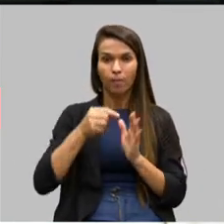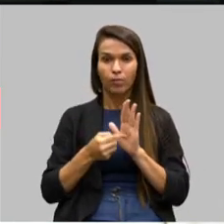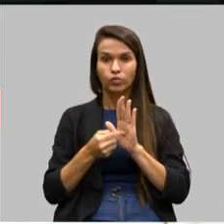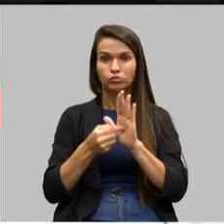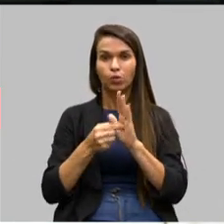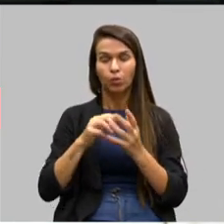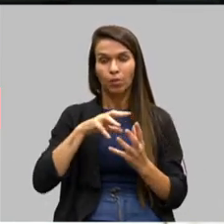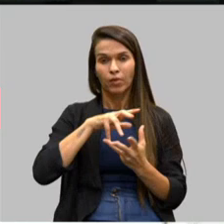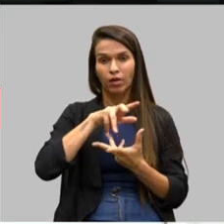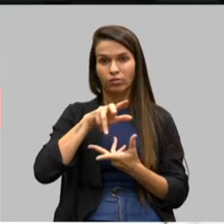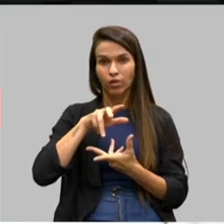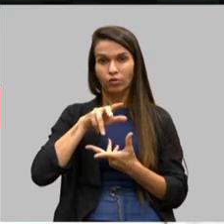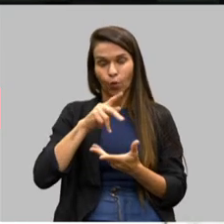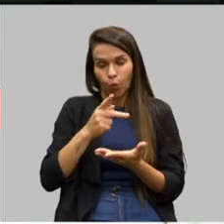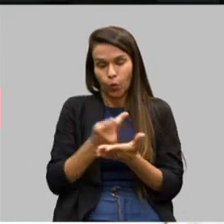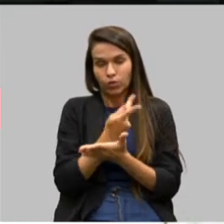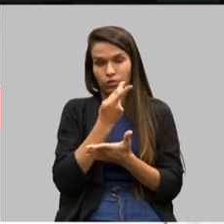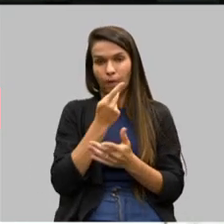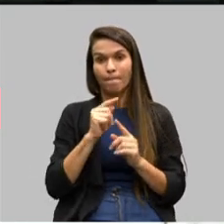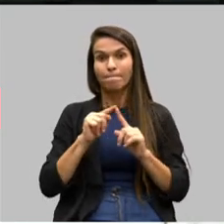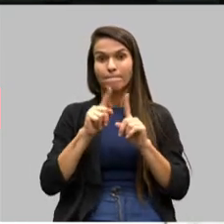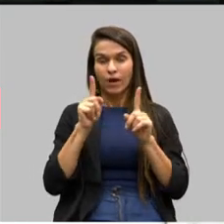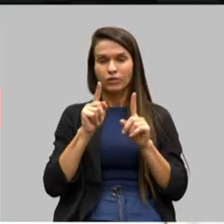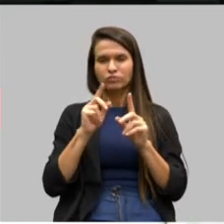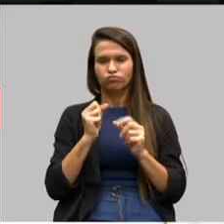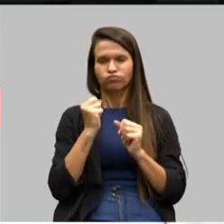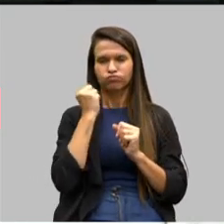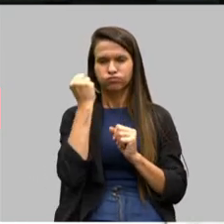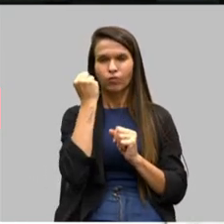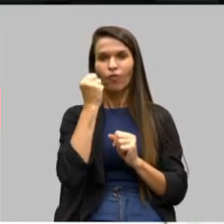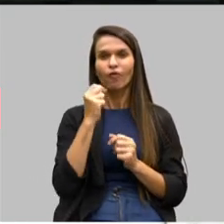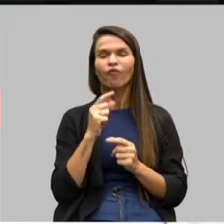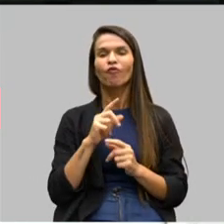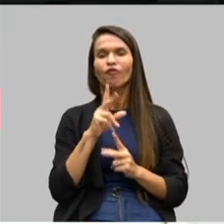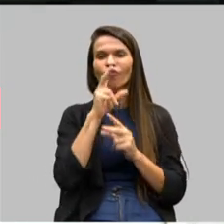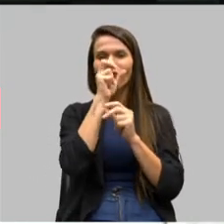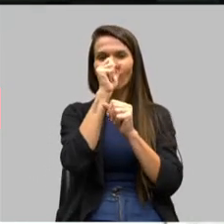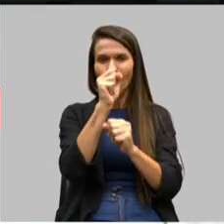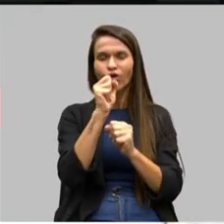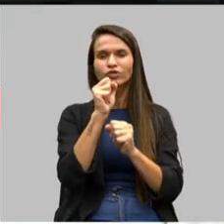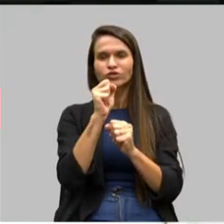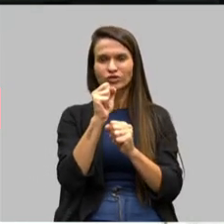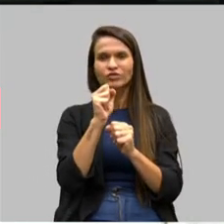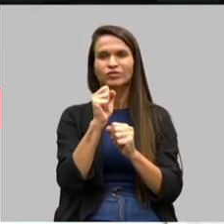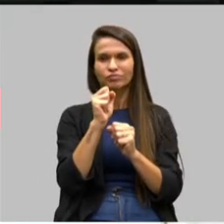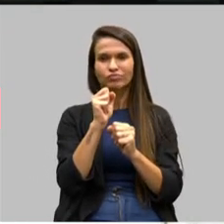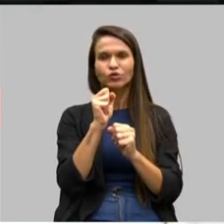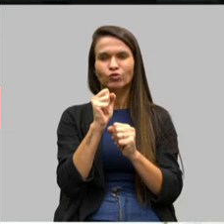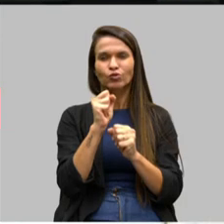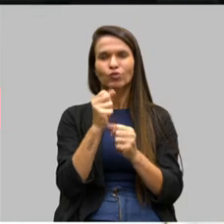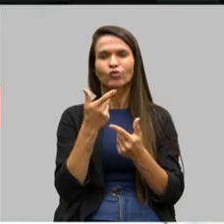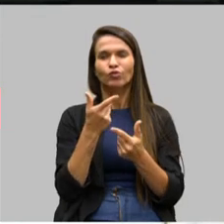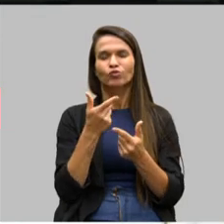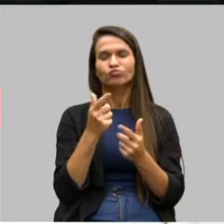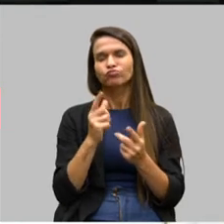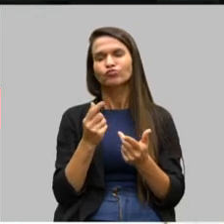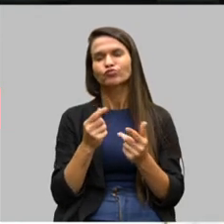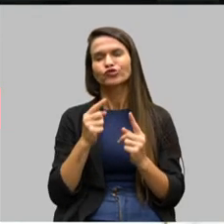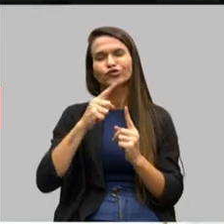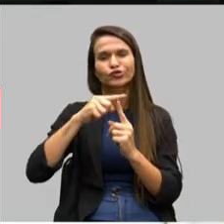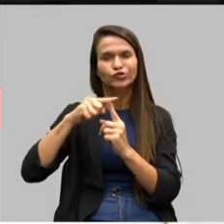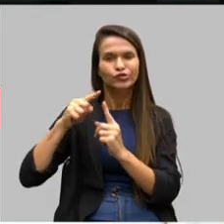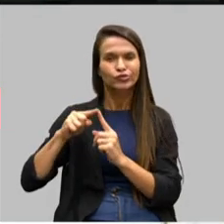planeta, porém, ele é intensificado pelas atividades humanas, atividades antrópicas. Aqui